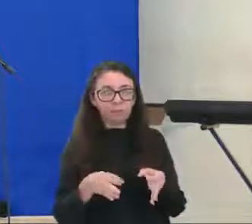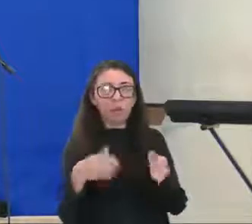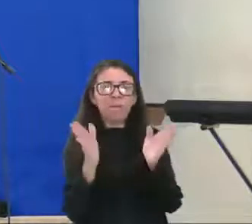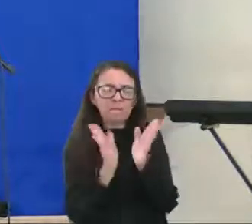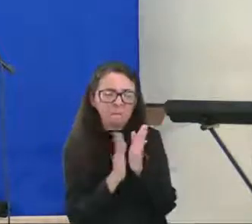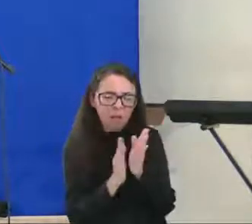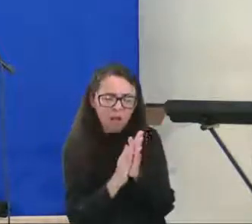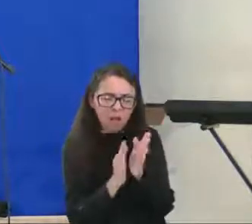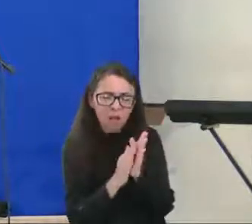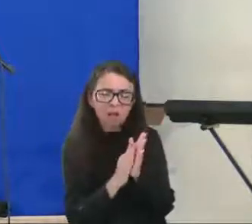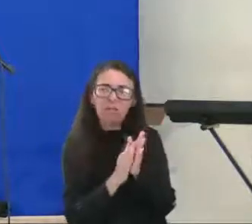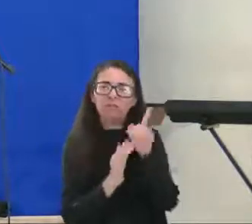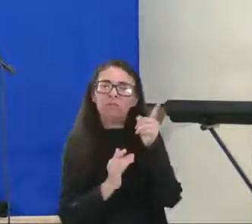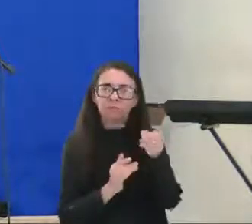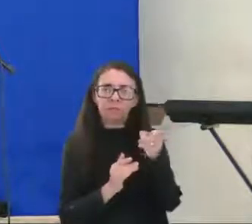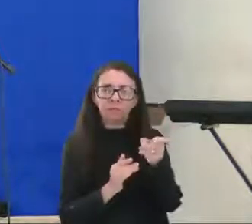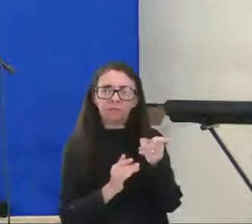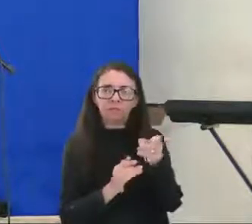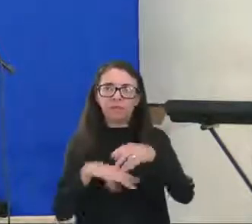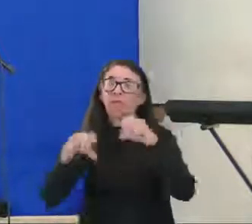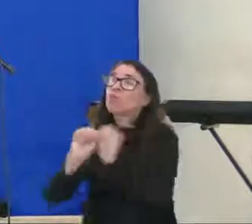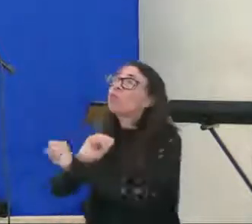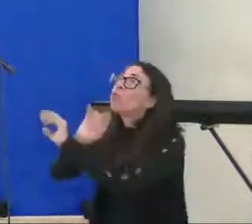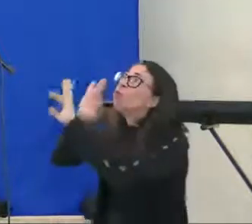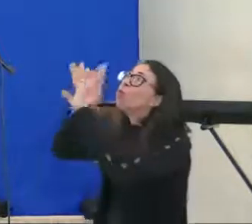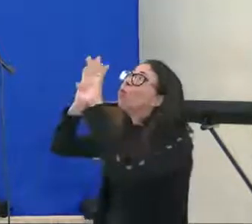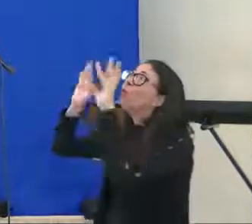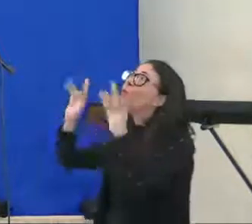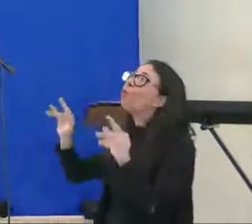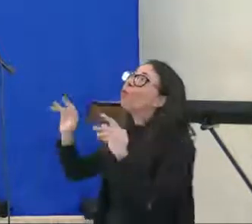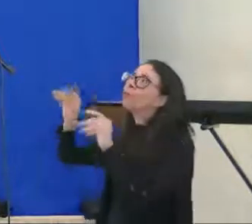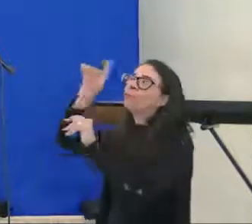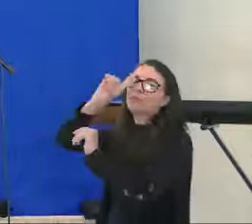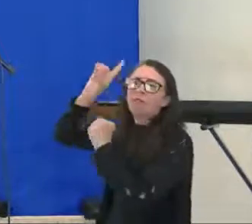Deus não dava alguma coisa à pessoa.